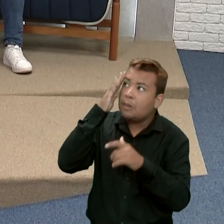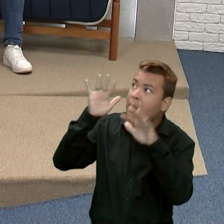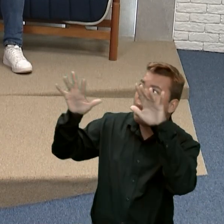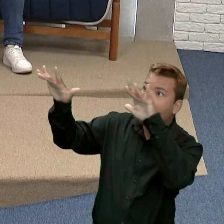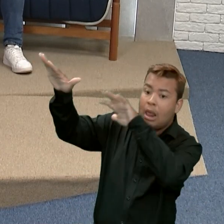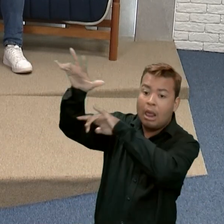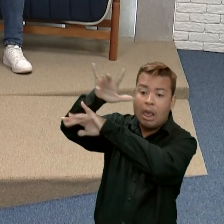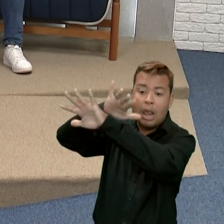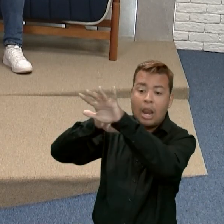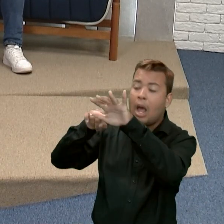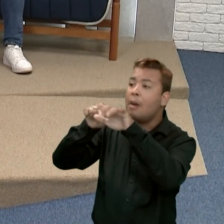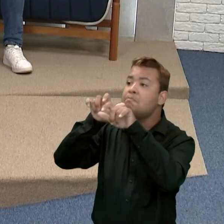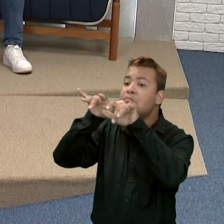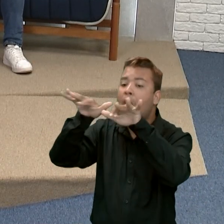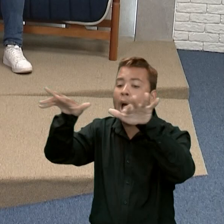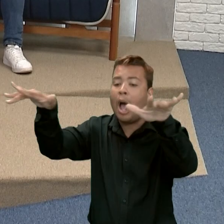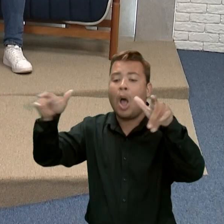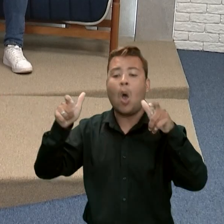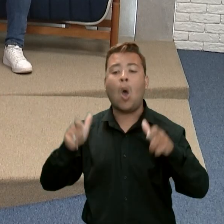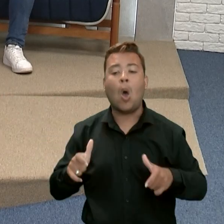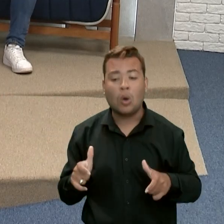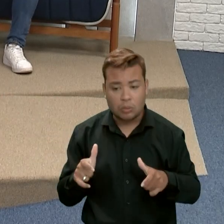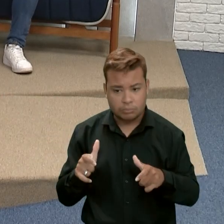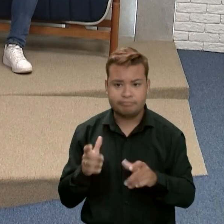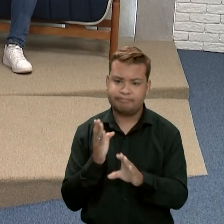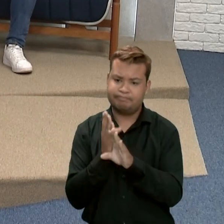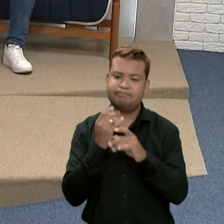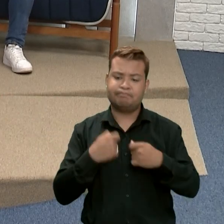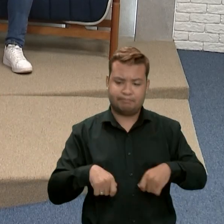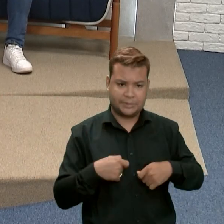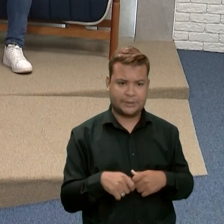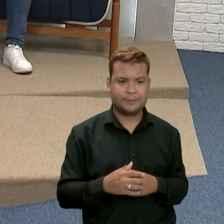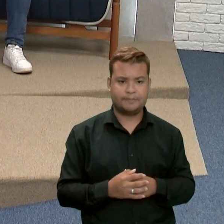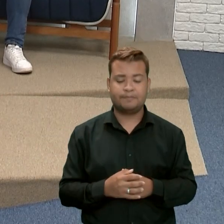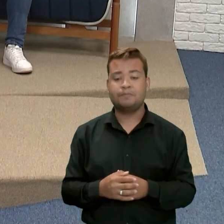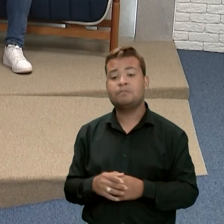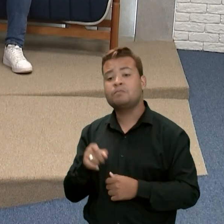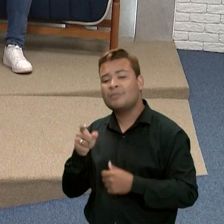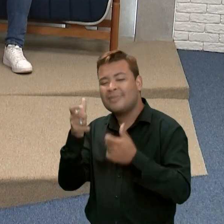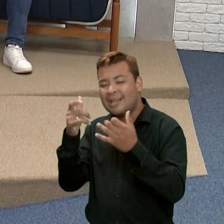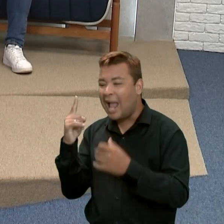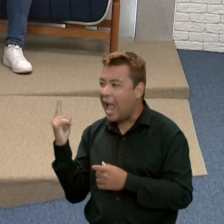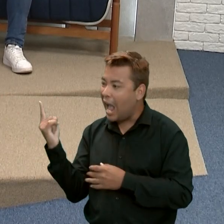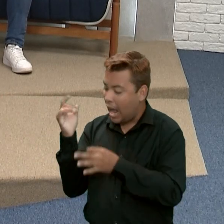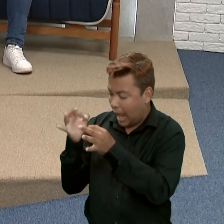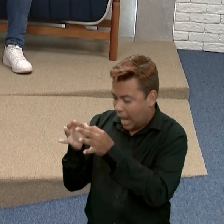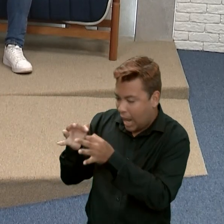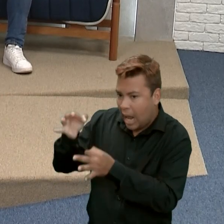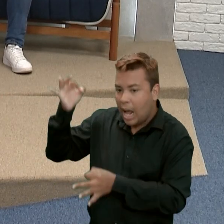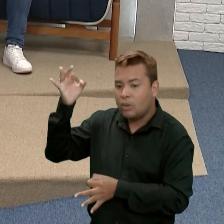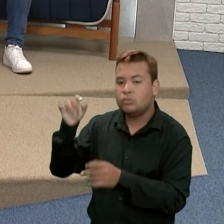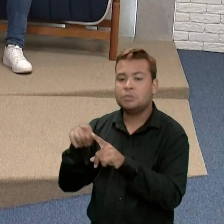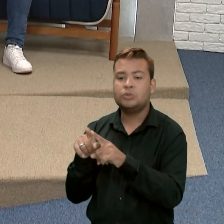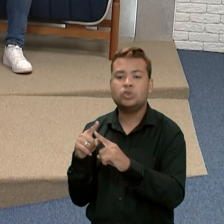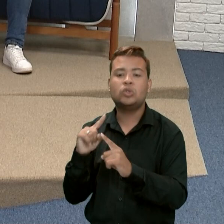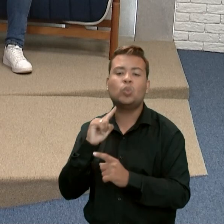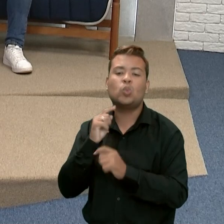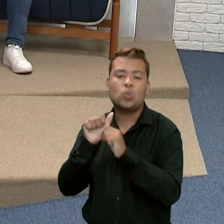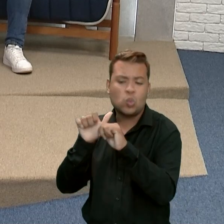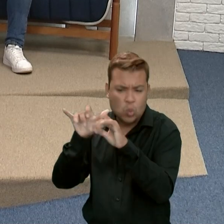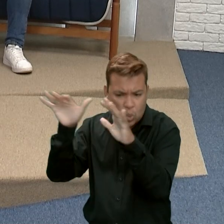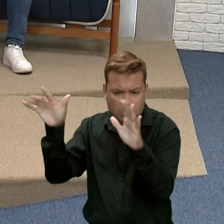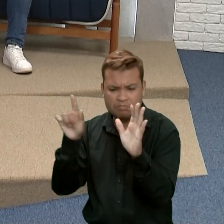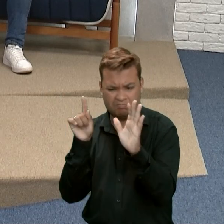né, do ar. É mais ou menos isso aí. Sabendo dessa questão da altura, da poluição e tudo mais, é